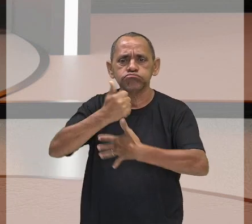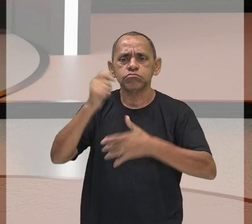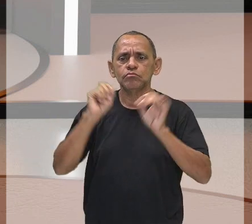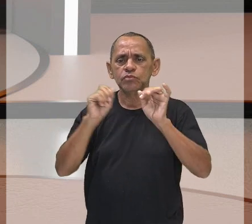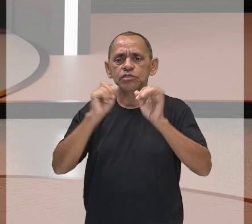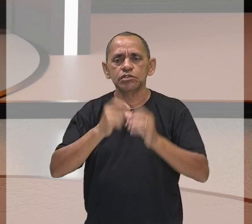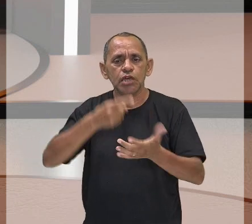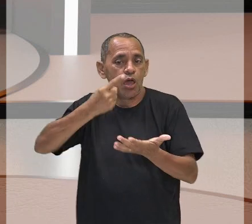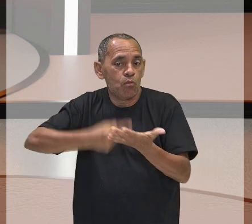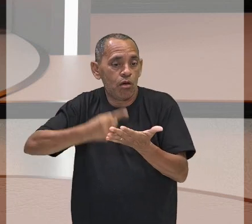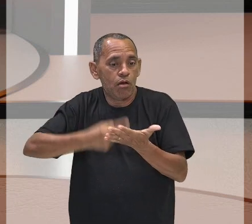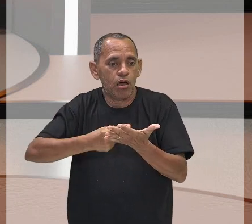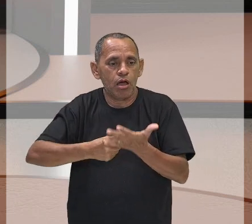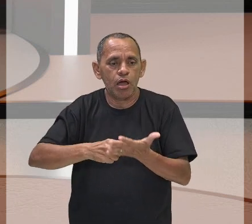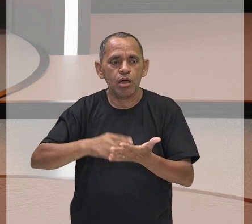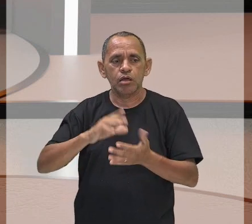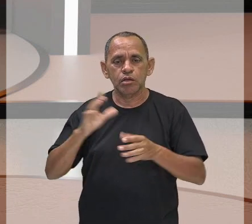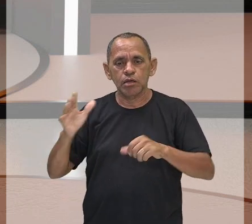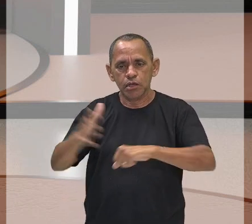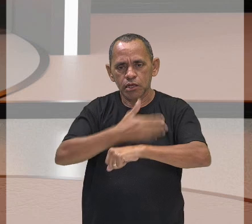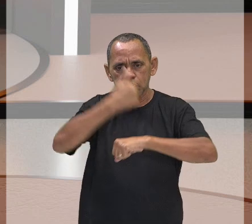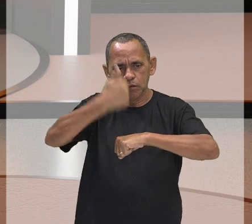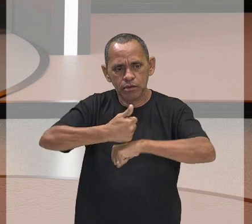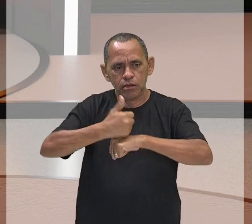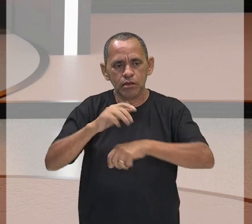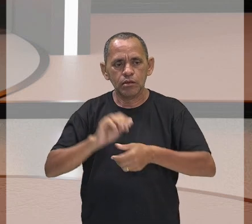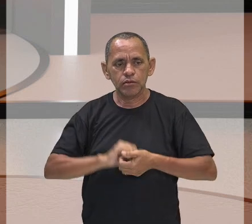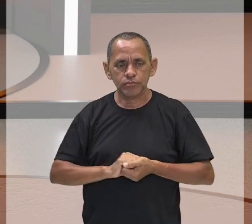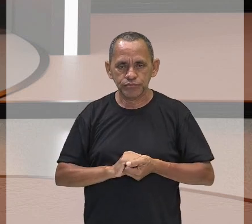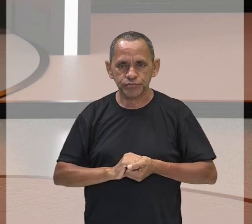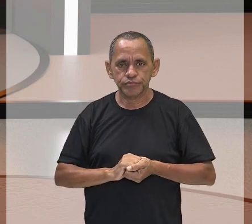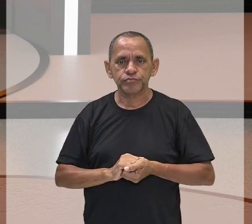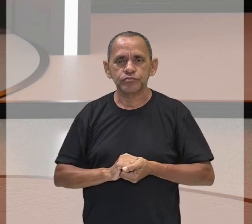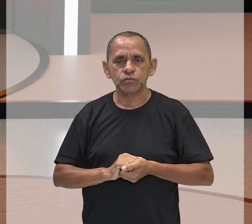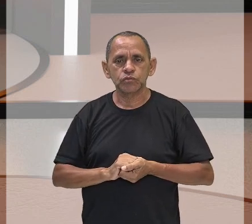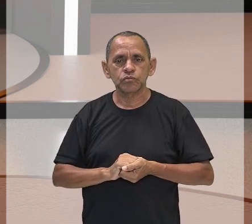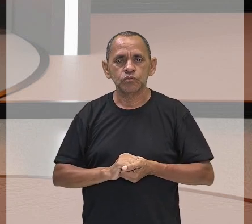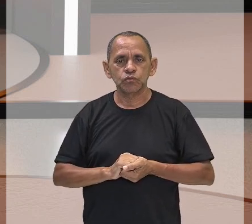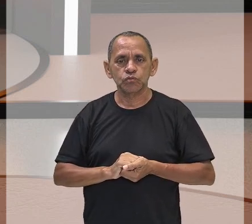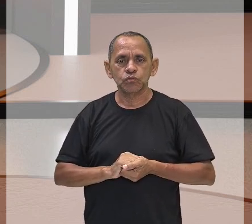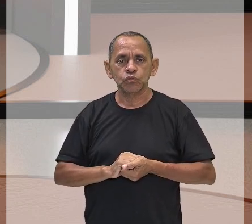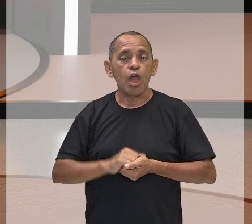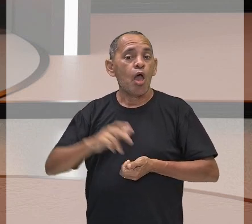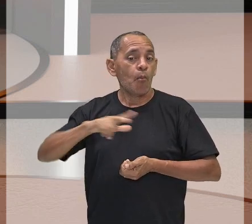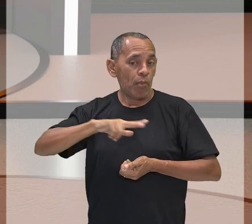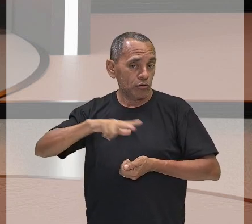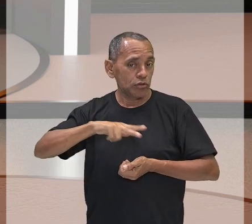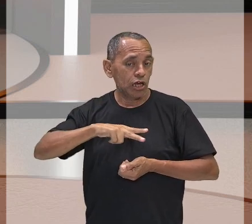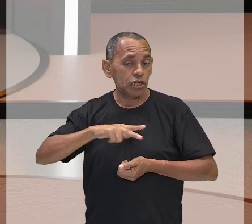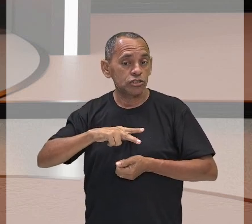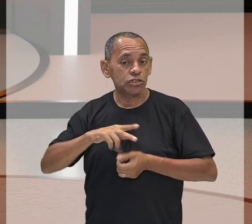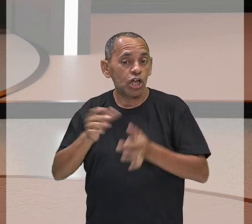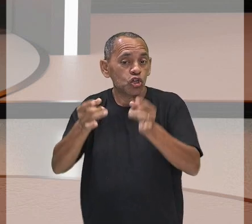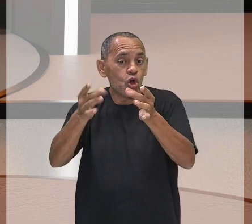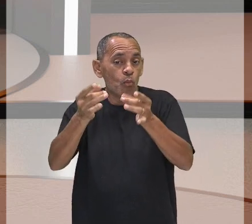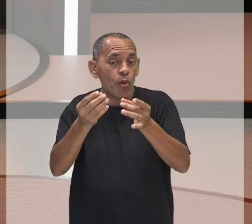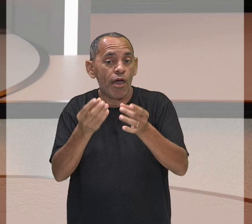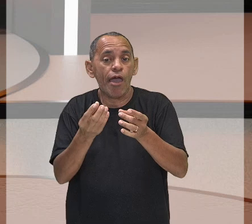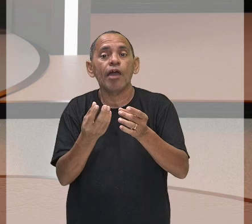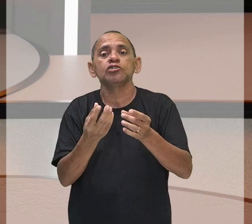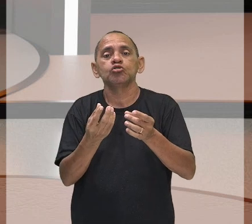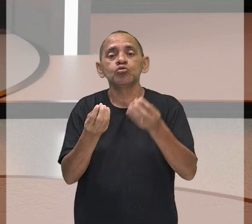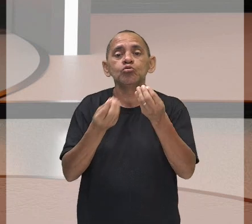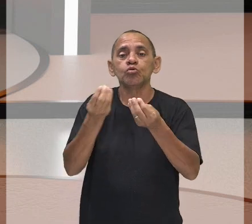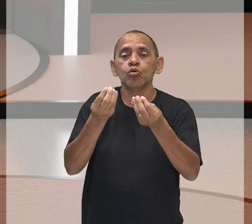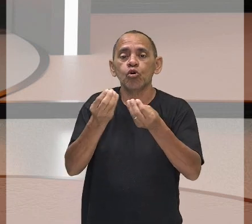pacto colonial, gente. A exclusividade do comércio com a sua colônia. E isso não estava